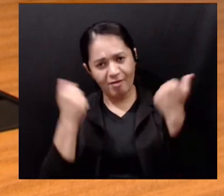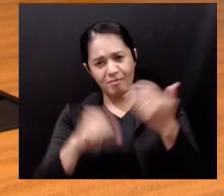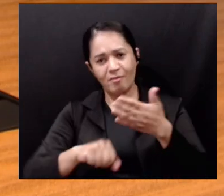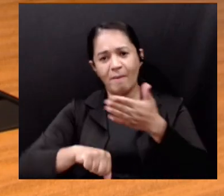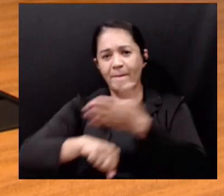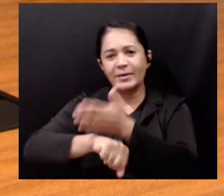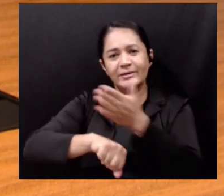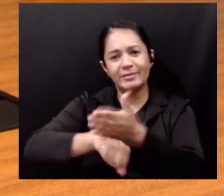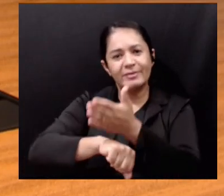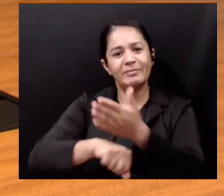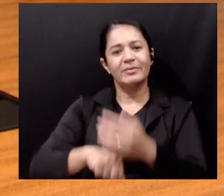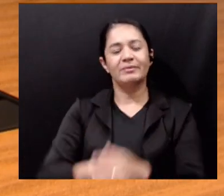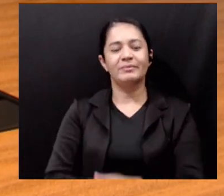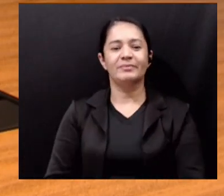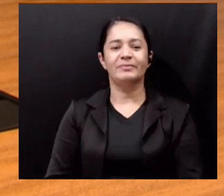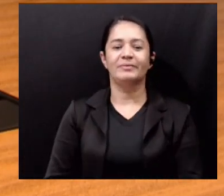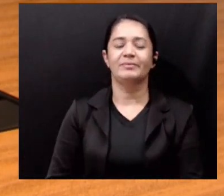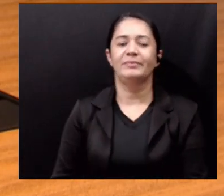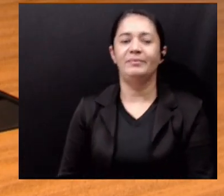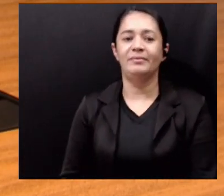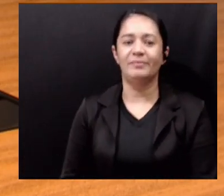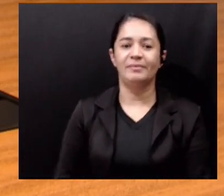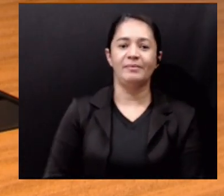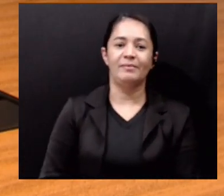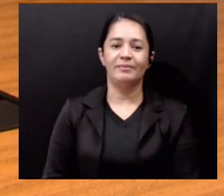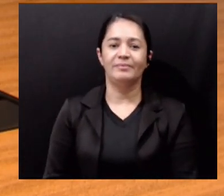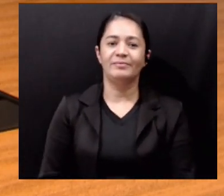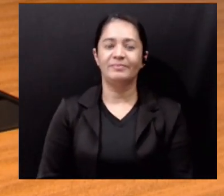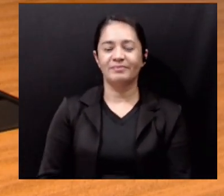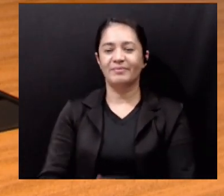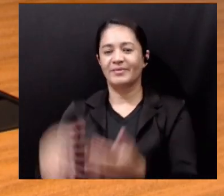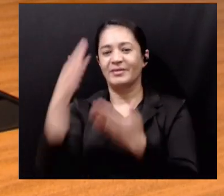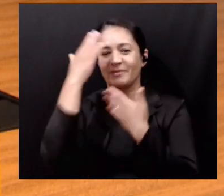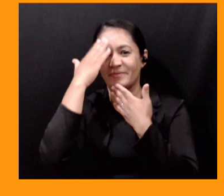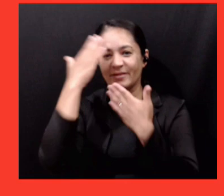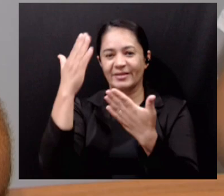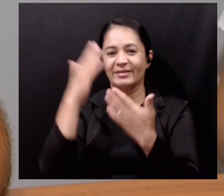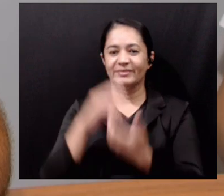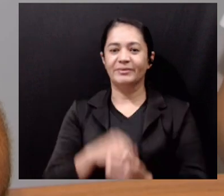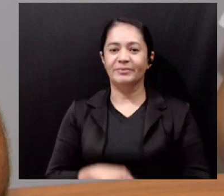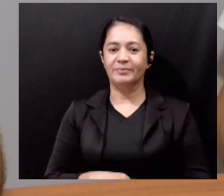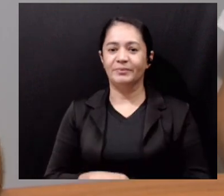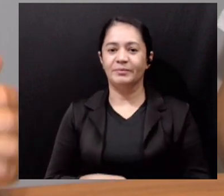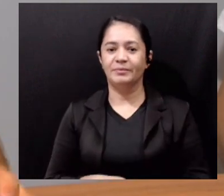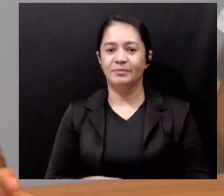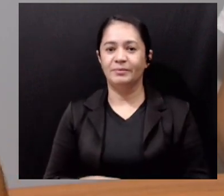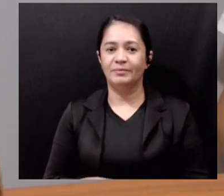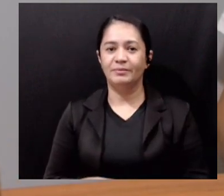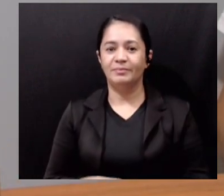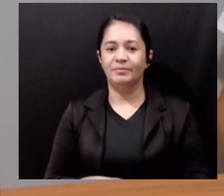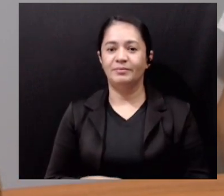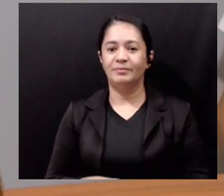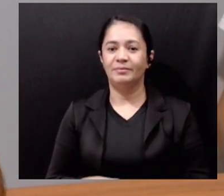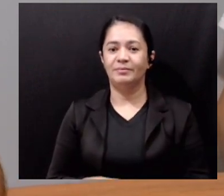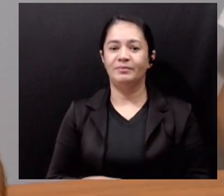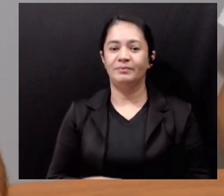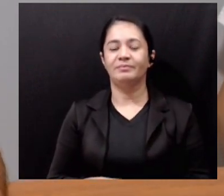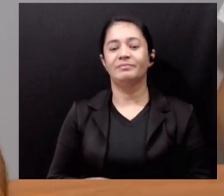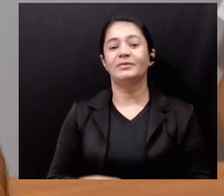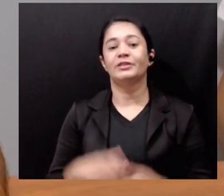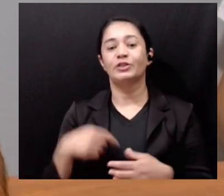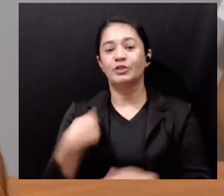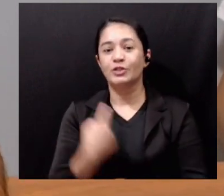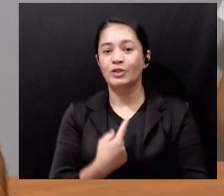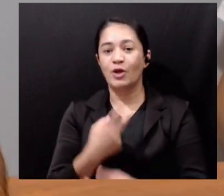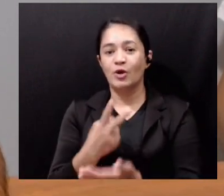também. Valeu, Ricardo. Eu que agradeço, cara. Viu? Obrigado. Parabéns. Bom, pessoal, a gente segue conversando com a galerinha